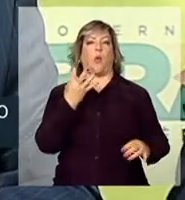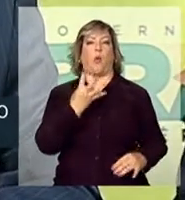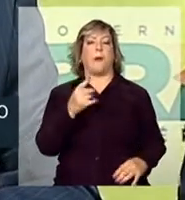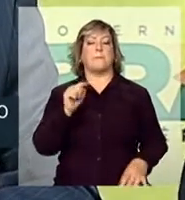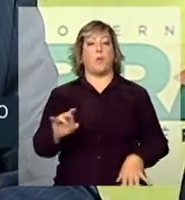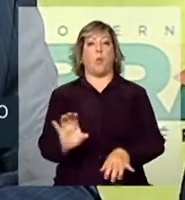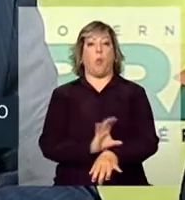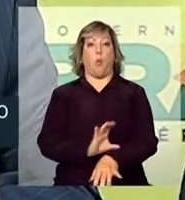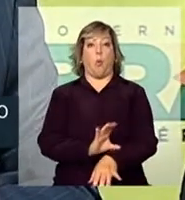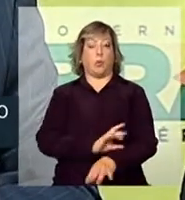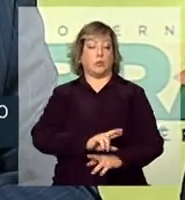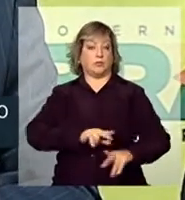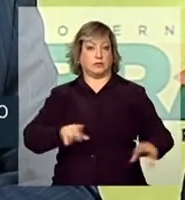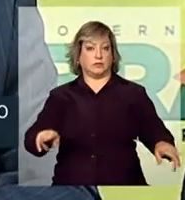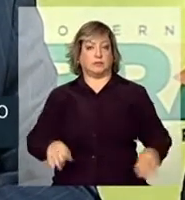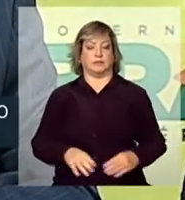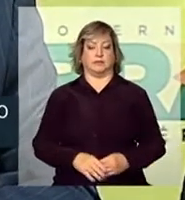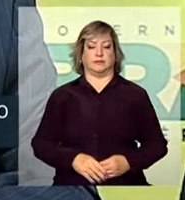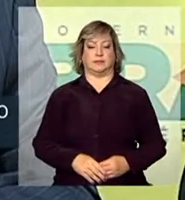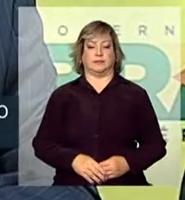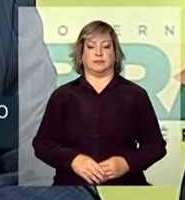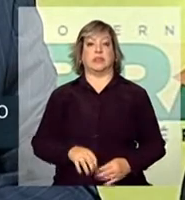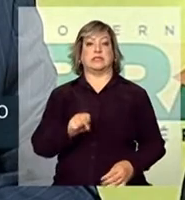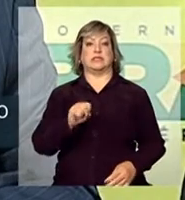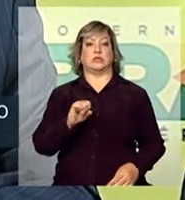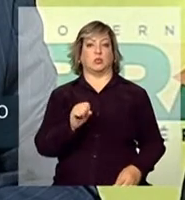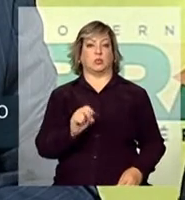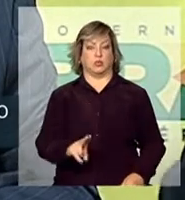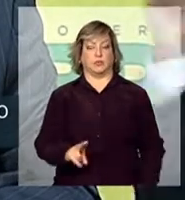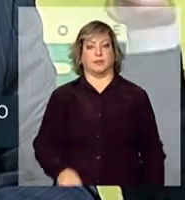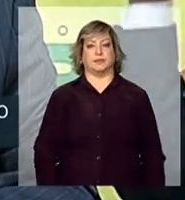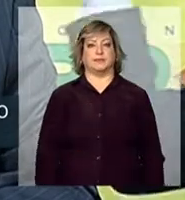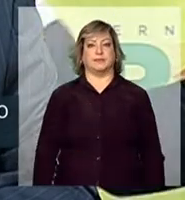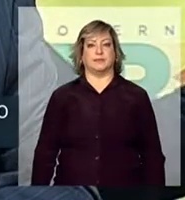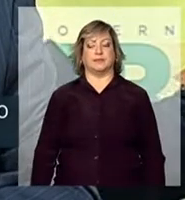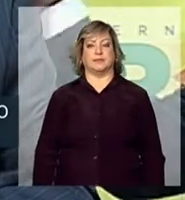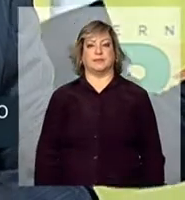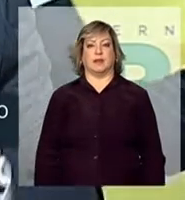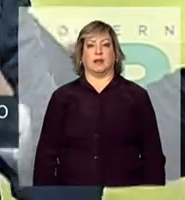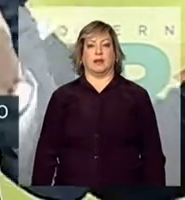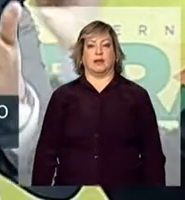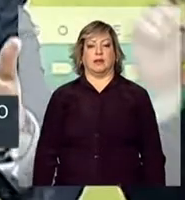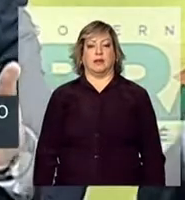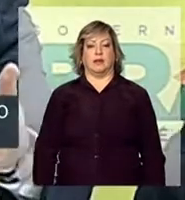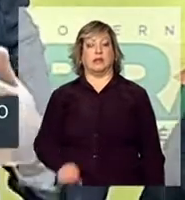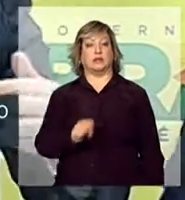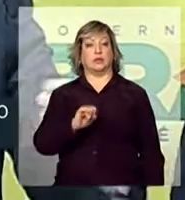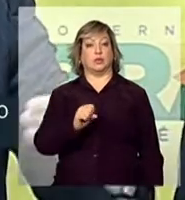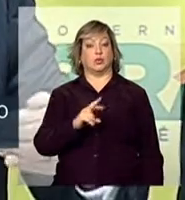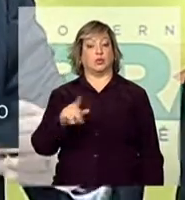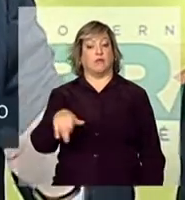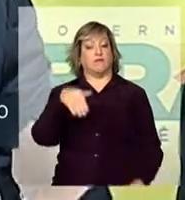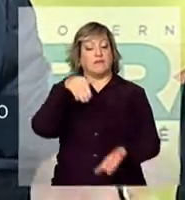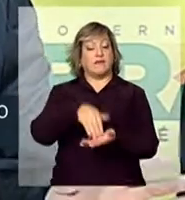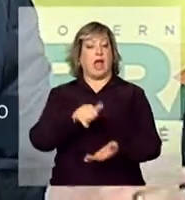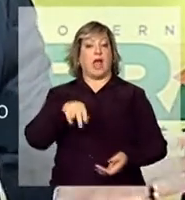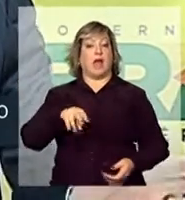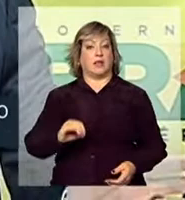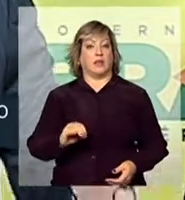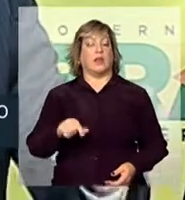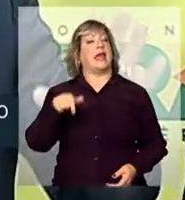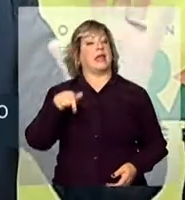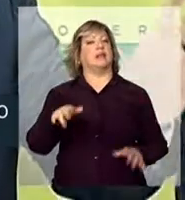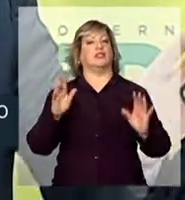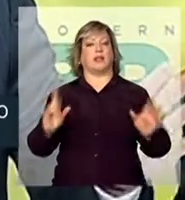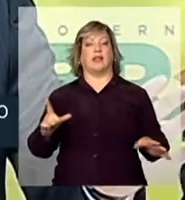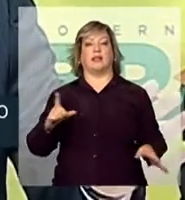quatro mil cursos é preciso preciso do final do ano esse já está